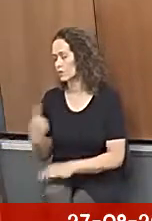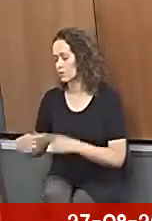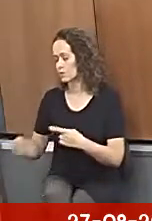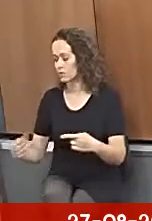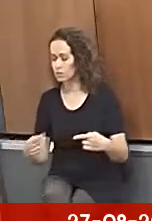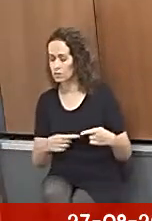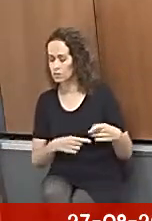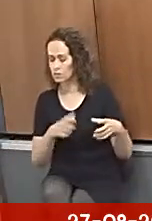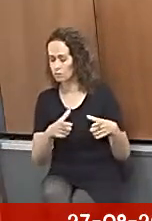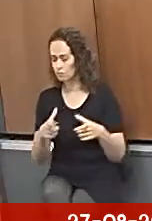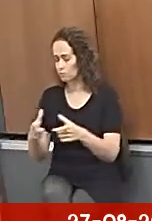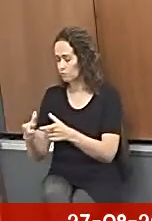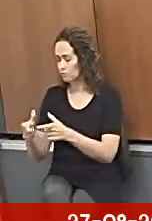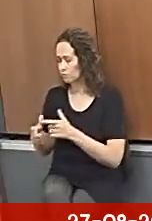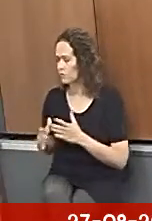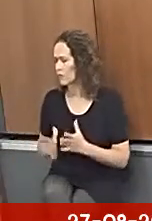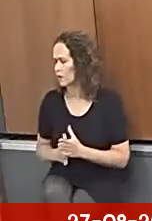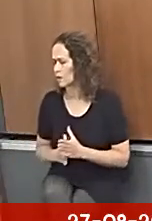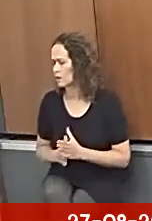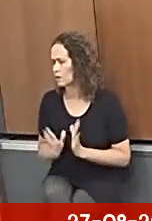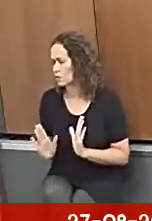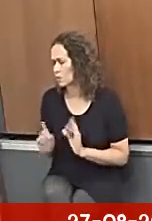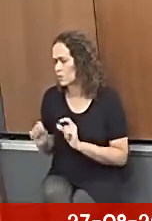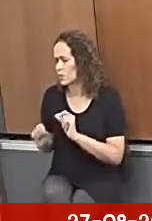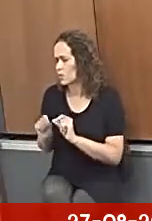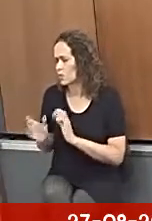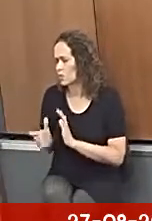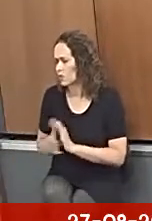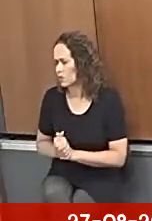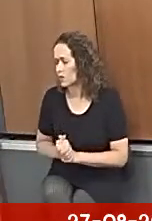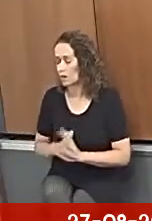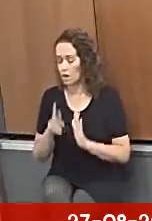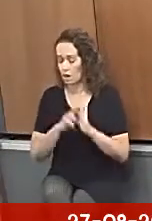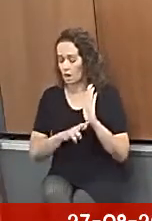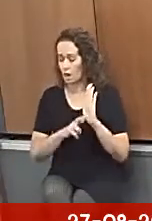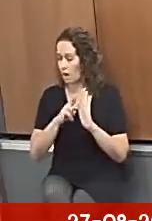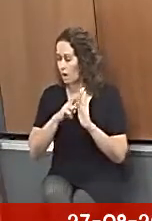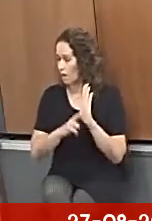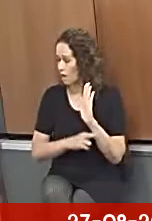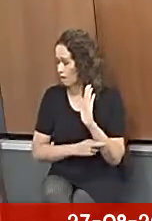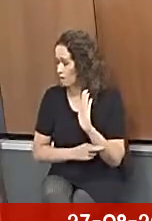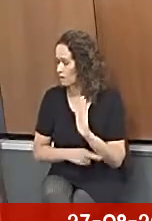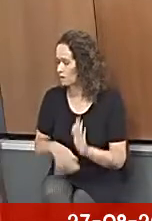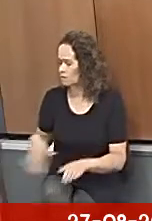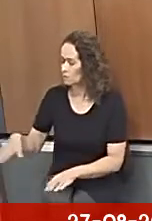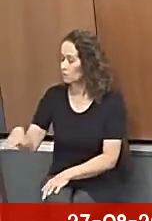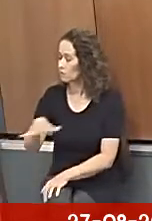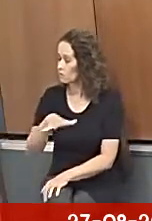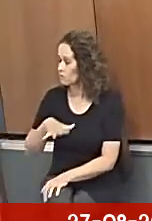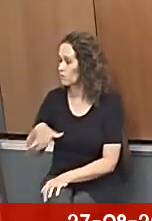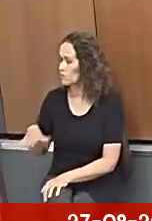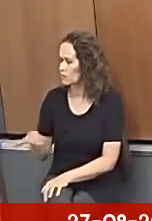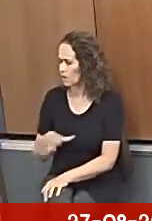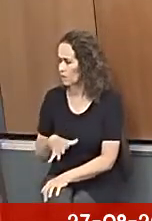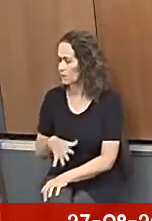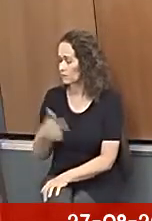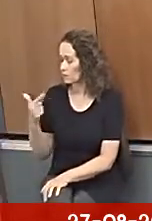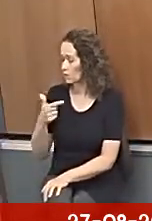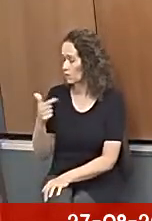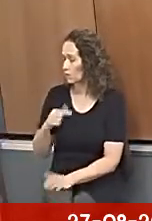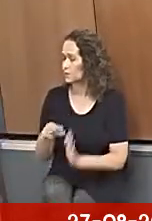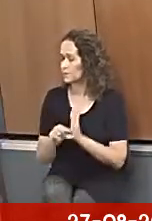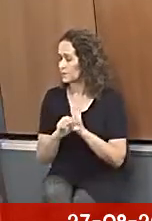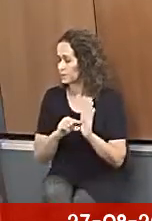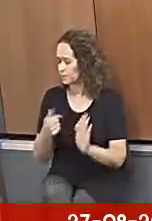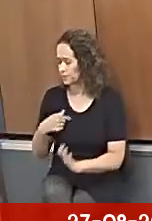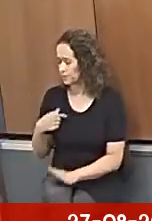exceções não é exceção que vale vale5 a regra geral que o desenho universal parados segundo o goleiro o texto